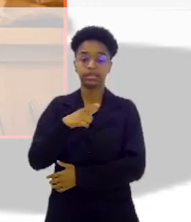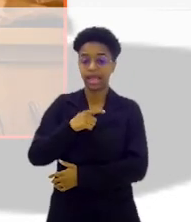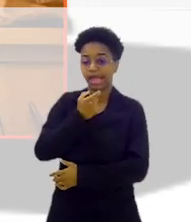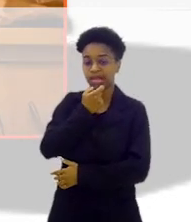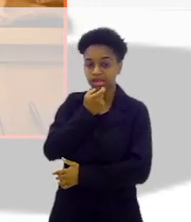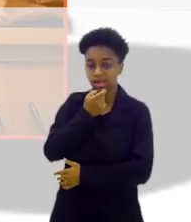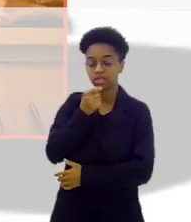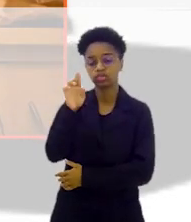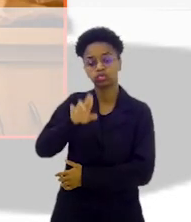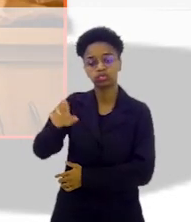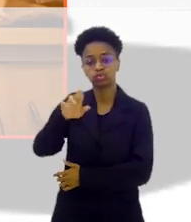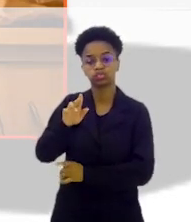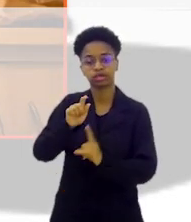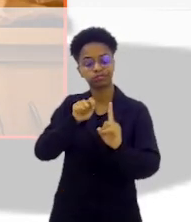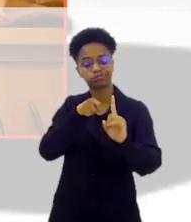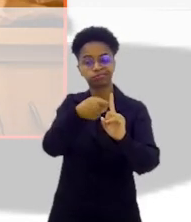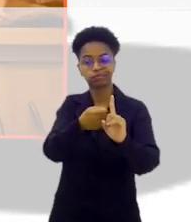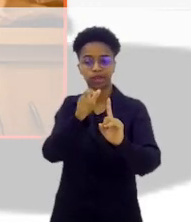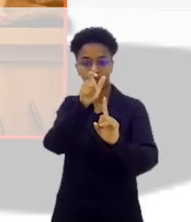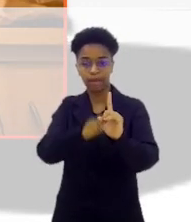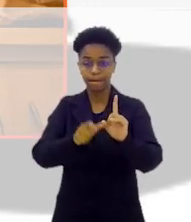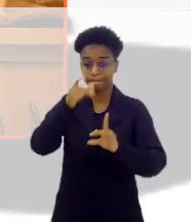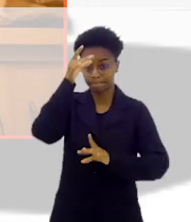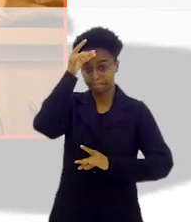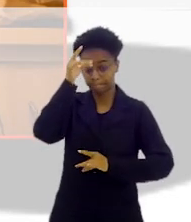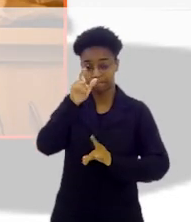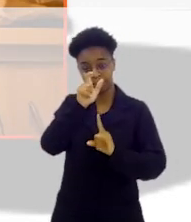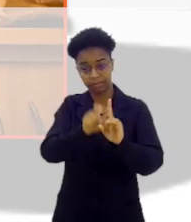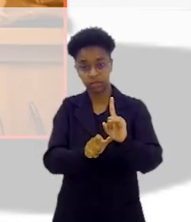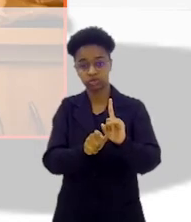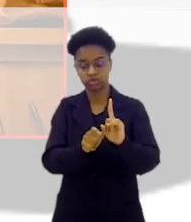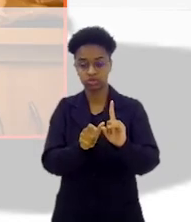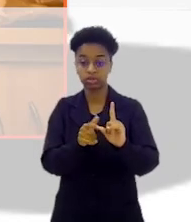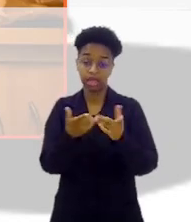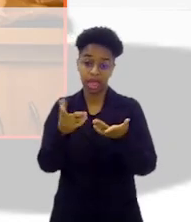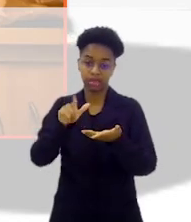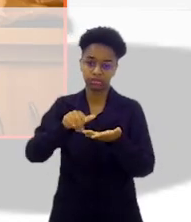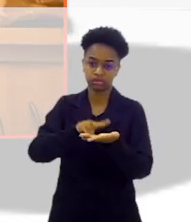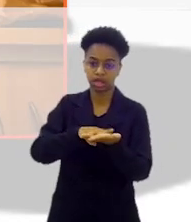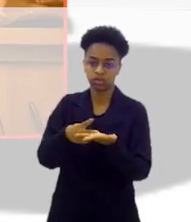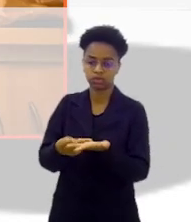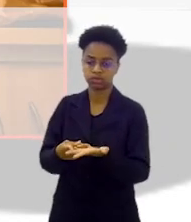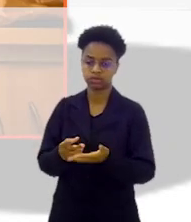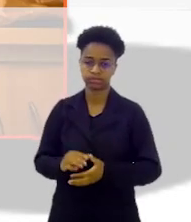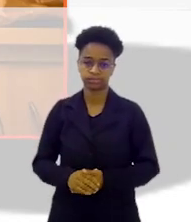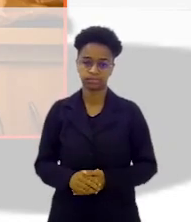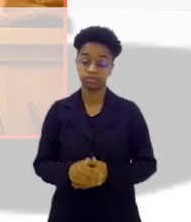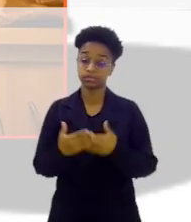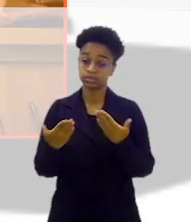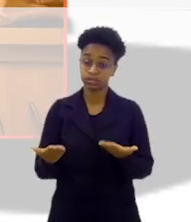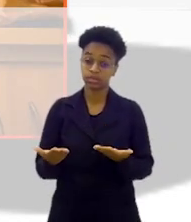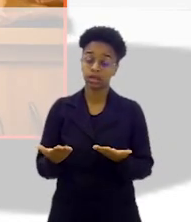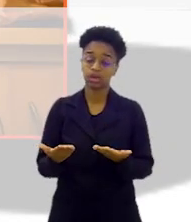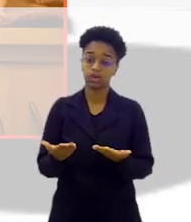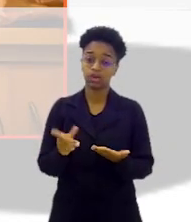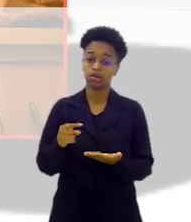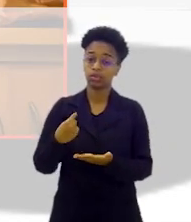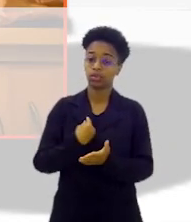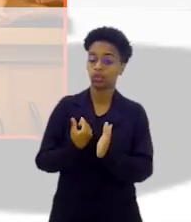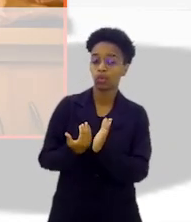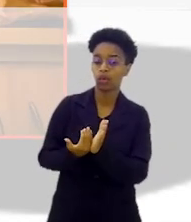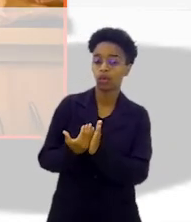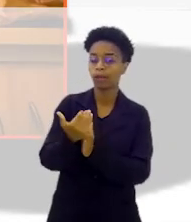ela é usada em inglês para definir o personagem, né? É a tradução para isso. Então, a